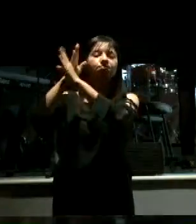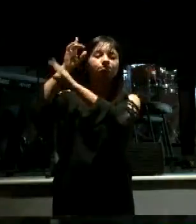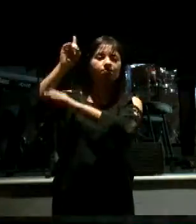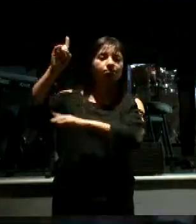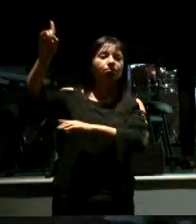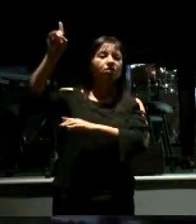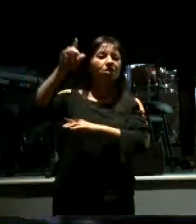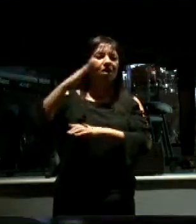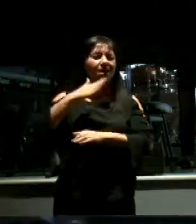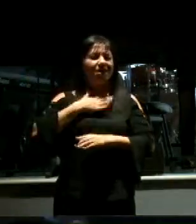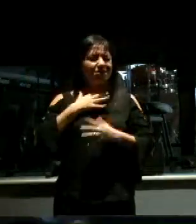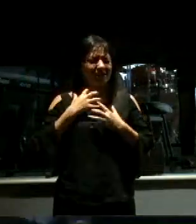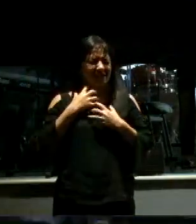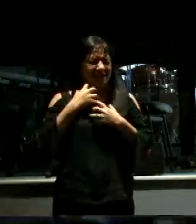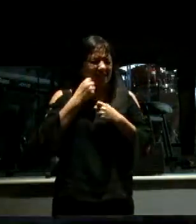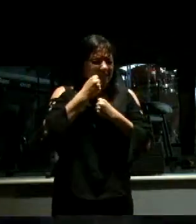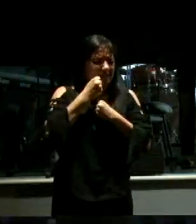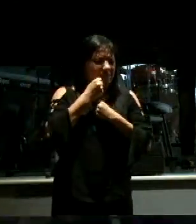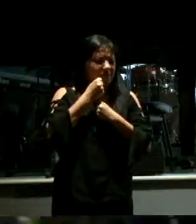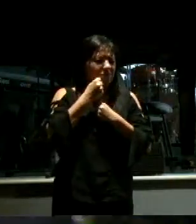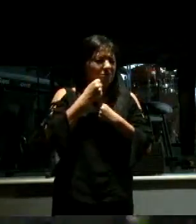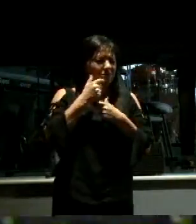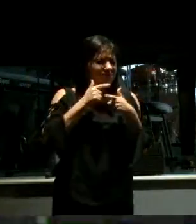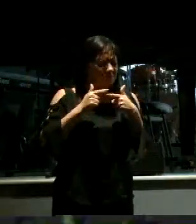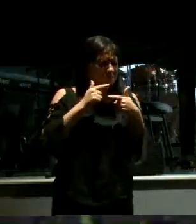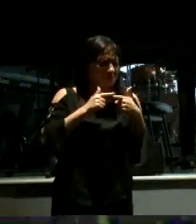reclamos, eu apresento ao Senhor.